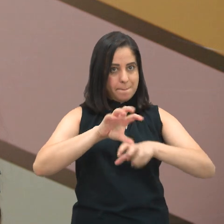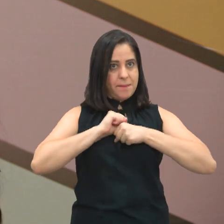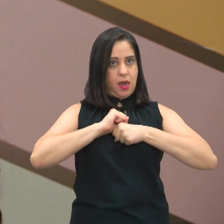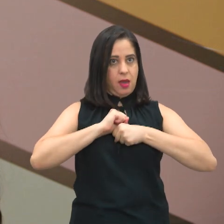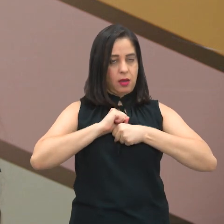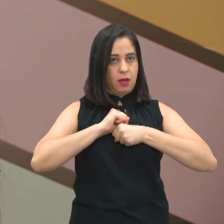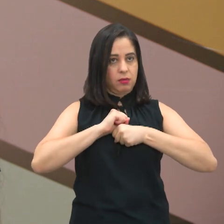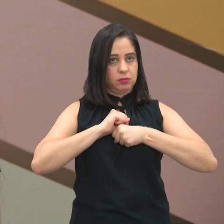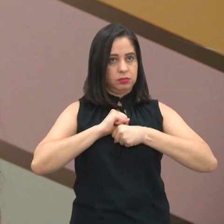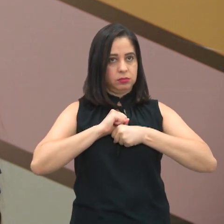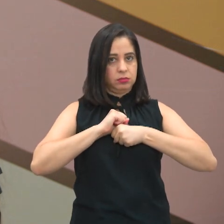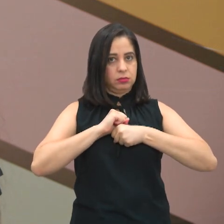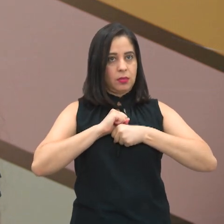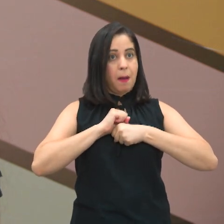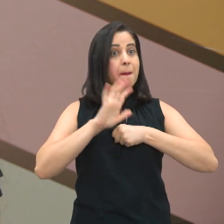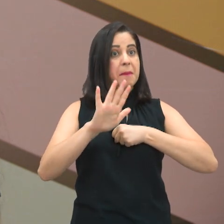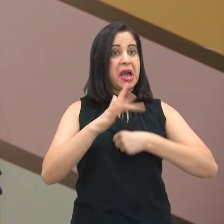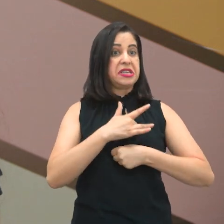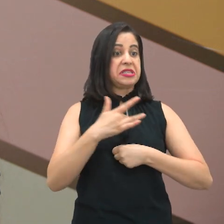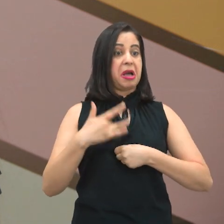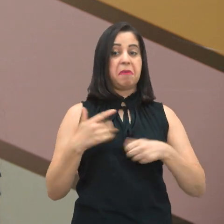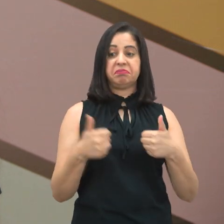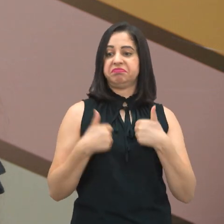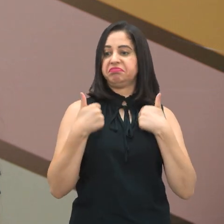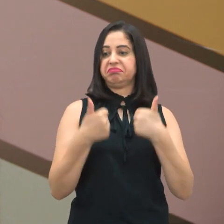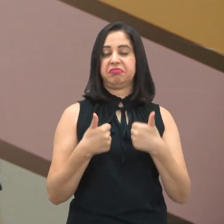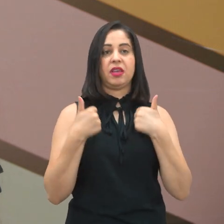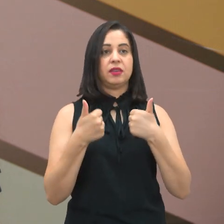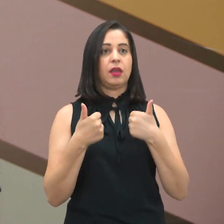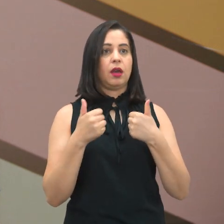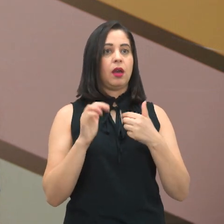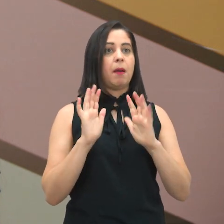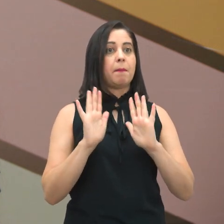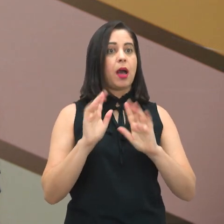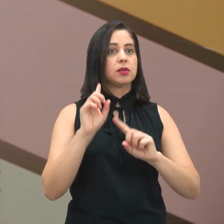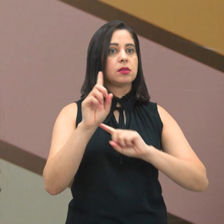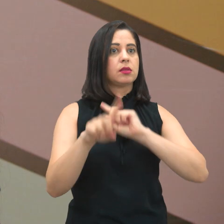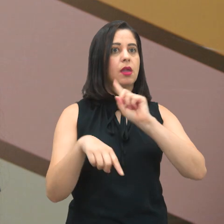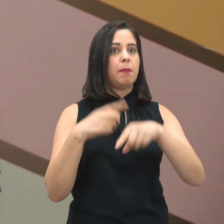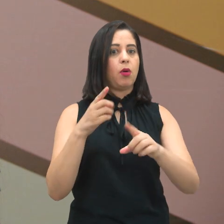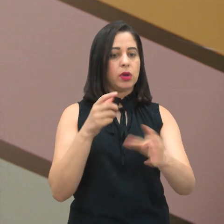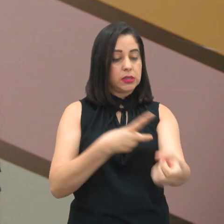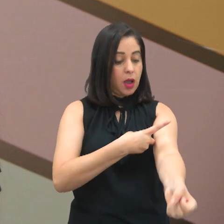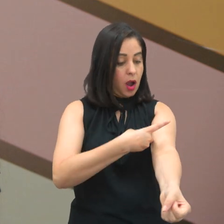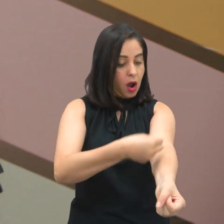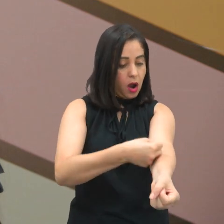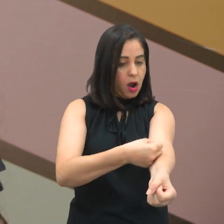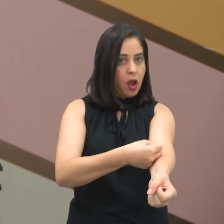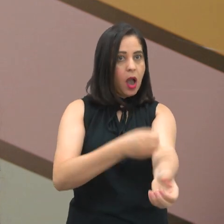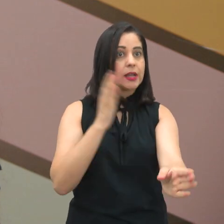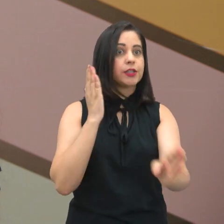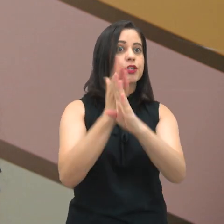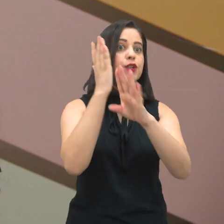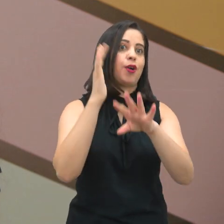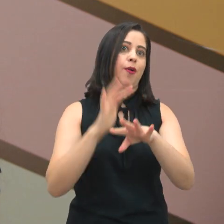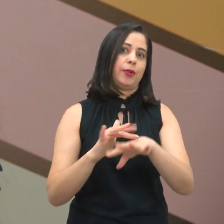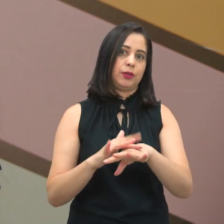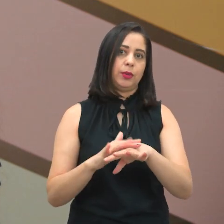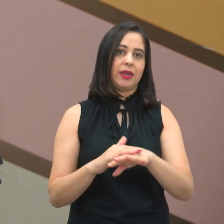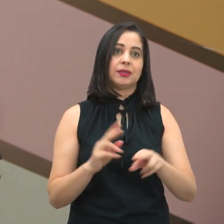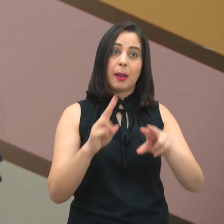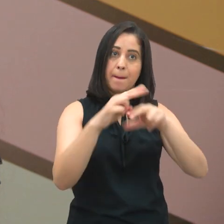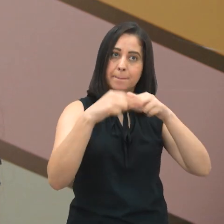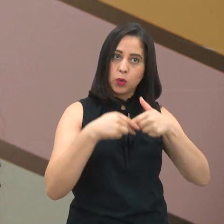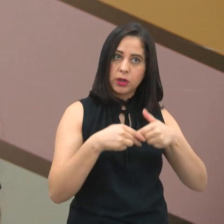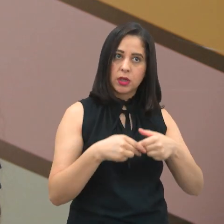são saudáveis e só vão descobrir que tem infecção através dos exames diagnósticos. Então, é o mais correto. Sim. Hoje a gente